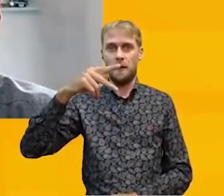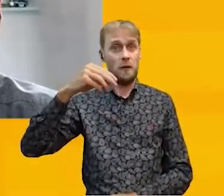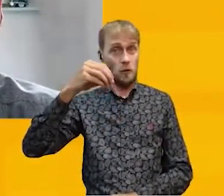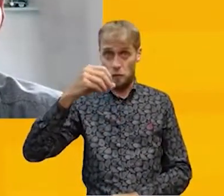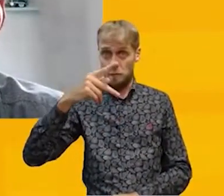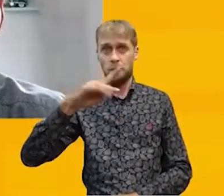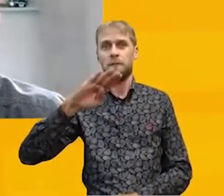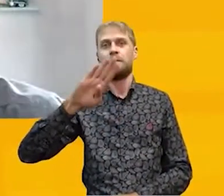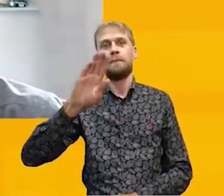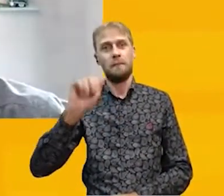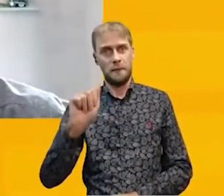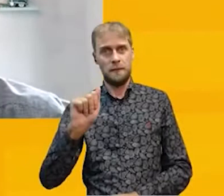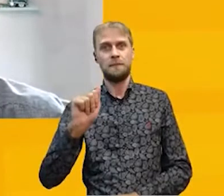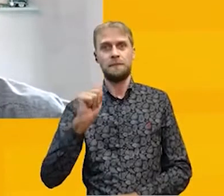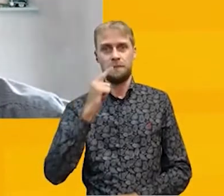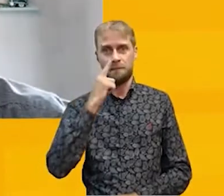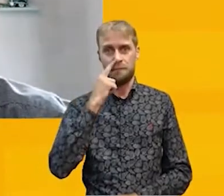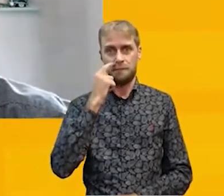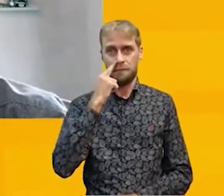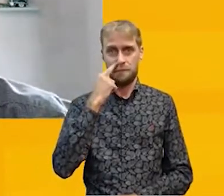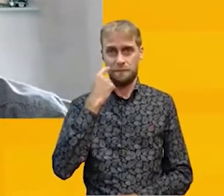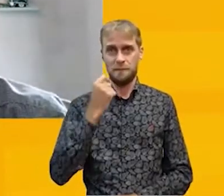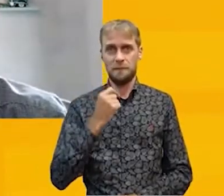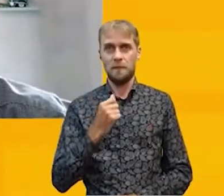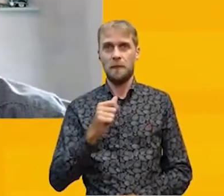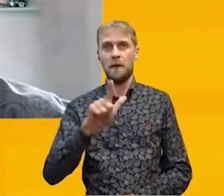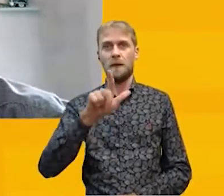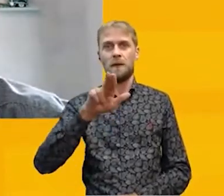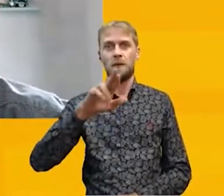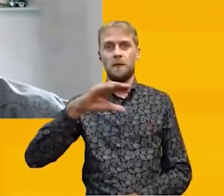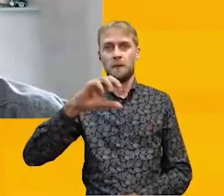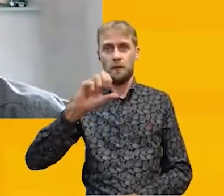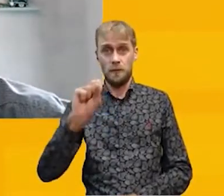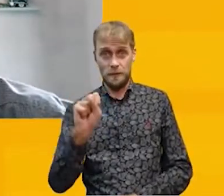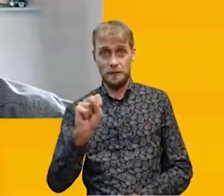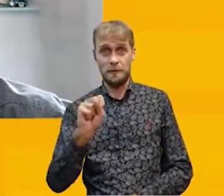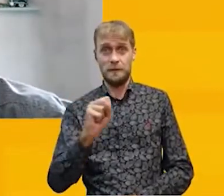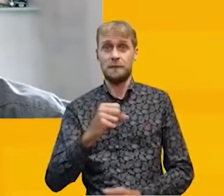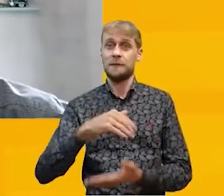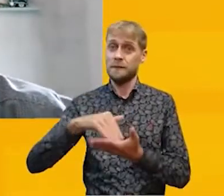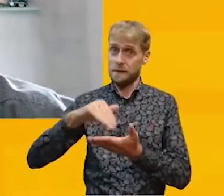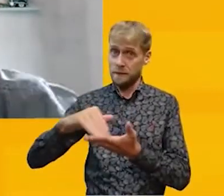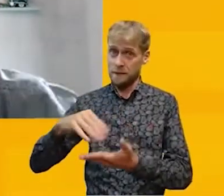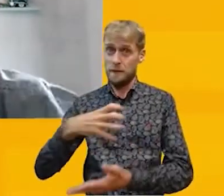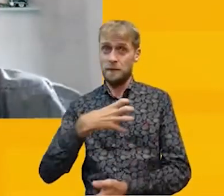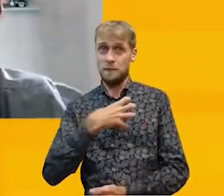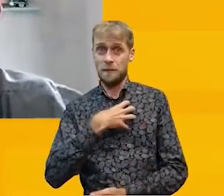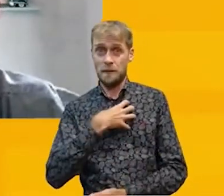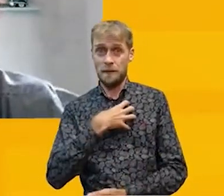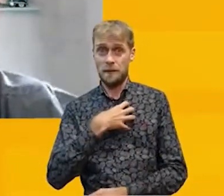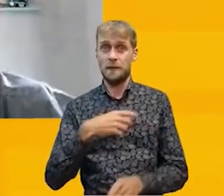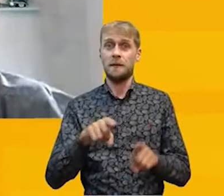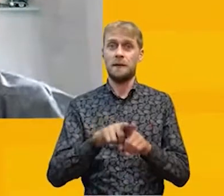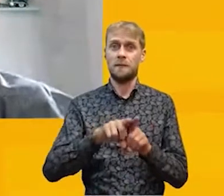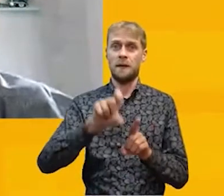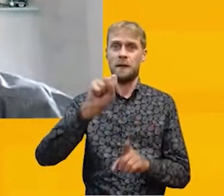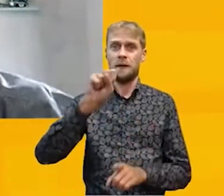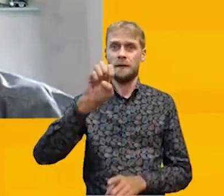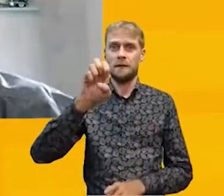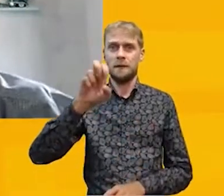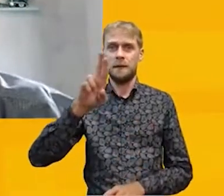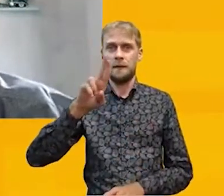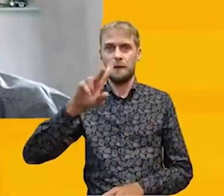do Mato Piba, ao Lucas Teixeira, nosso colega secretário da Bahia, ao Sérgio Delmiro,